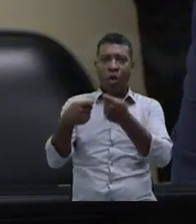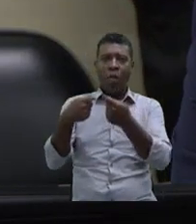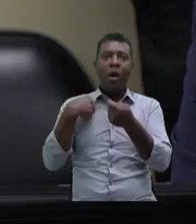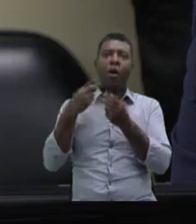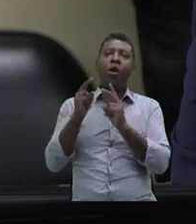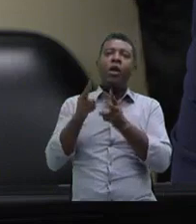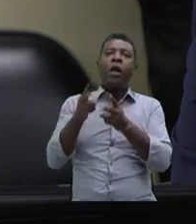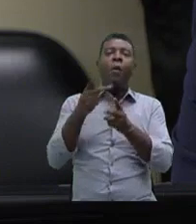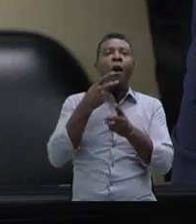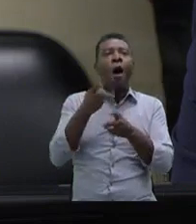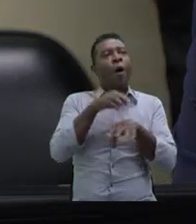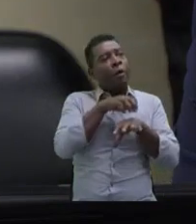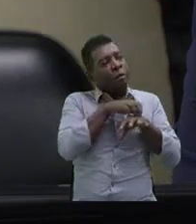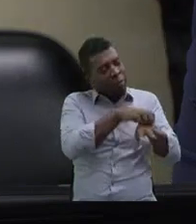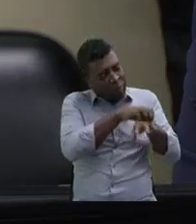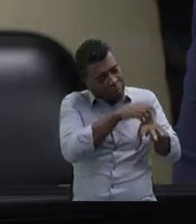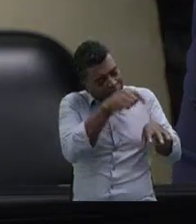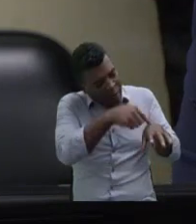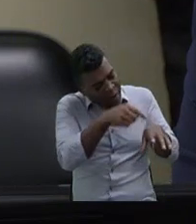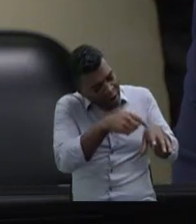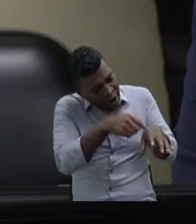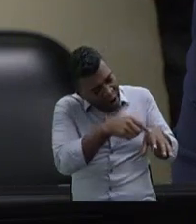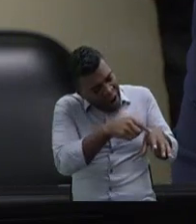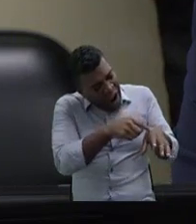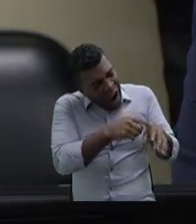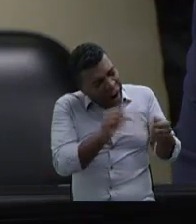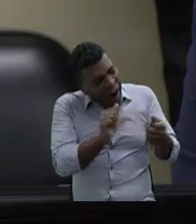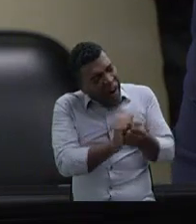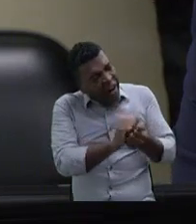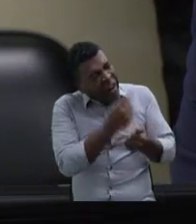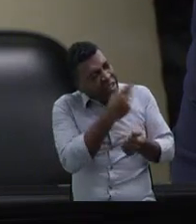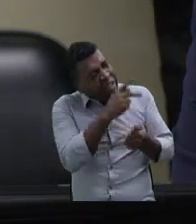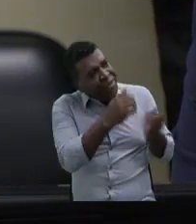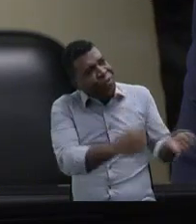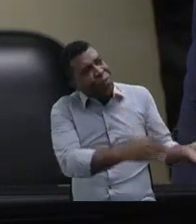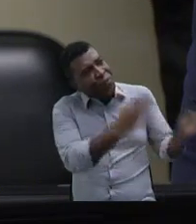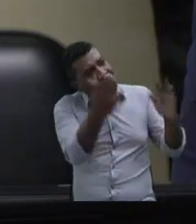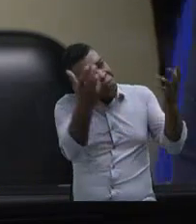do turismo de negócio, e na sua explanação, eu não vi